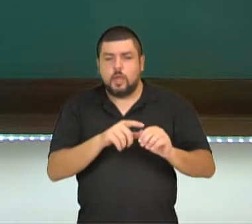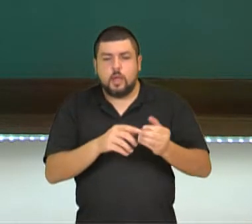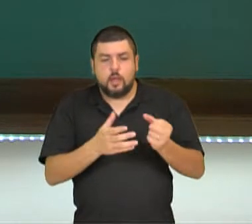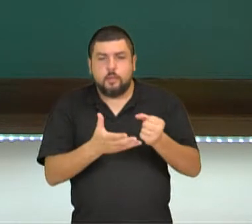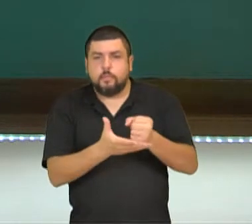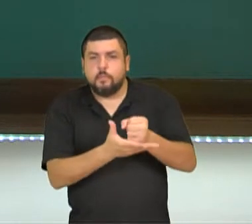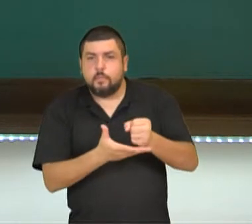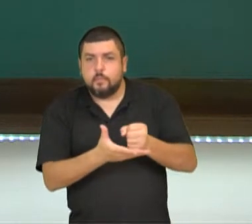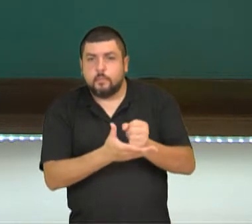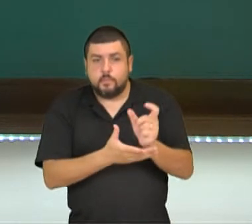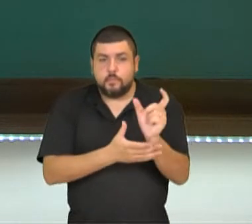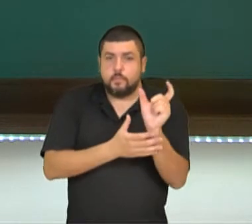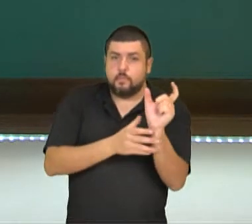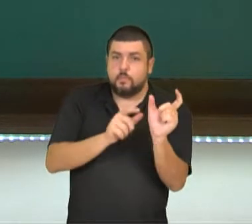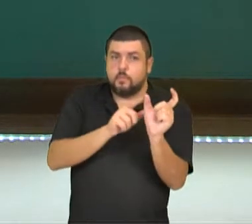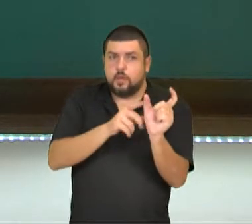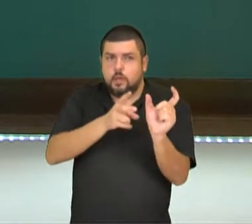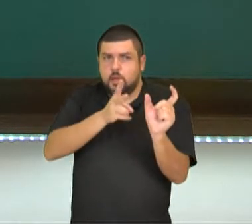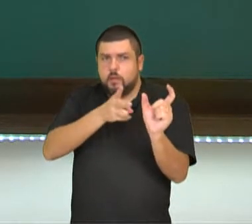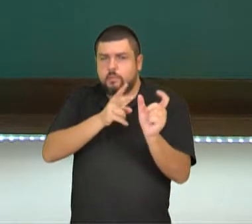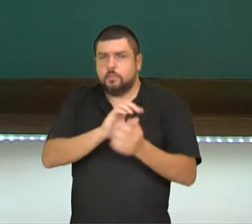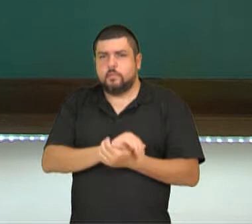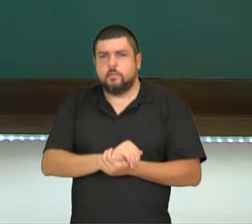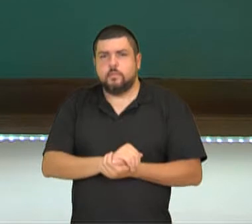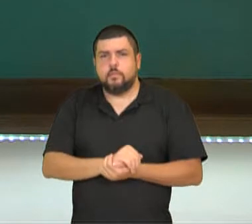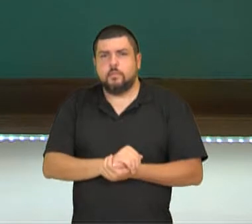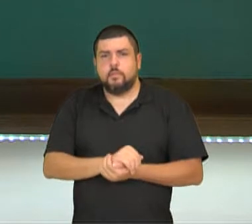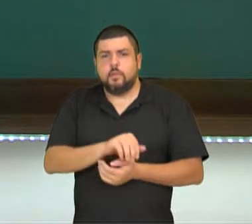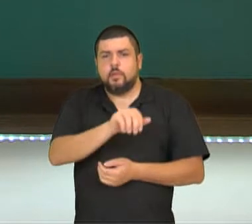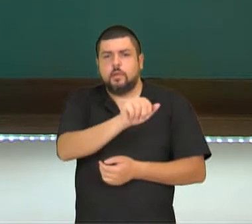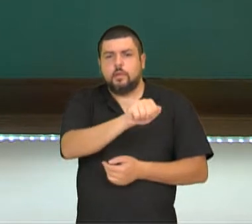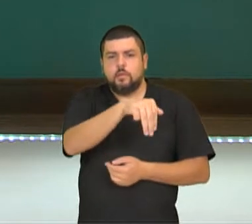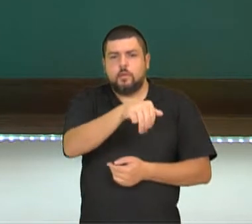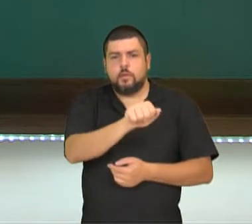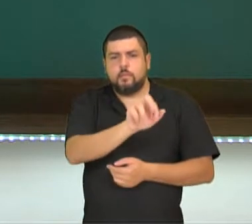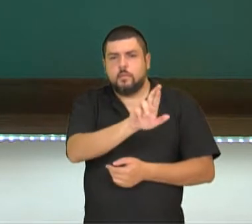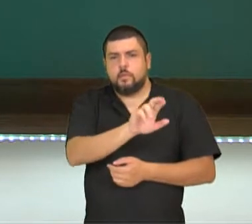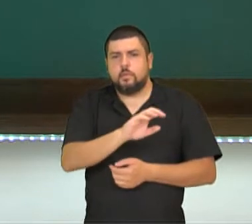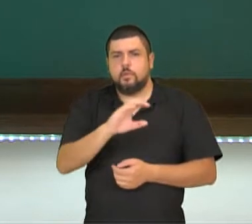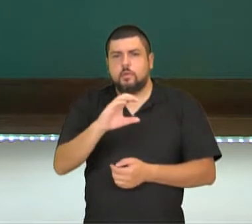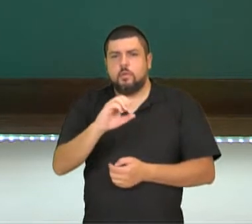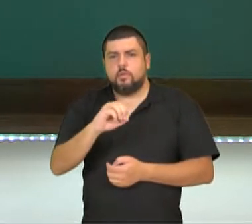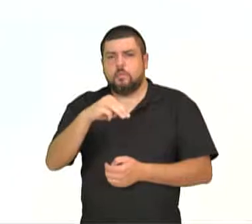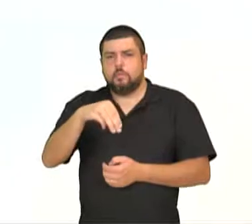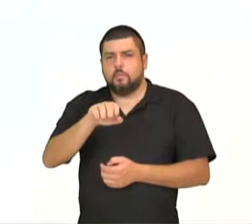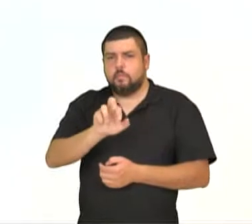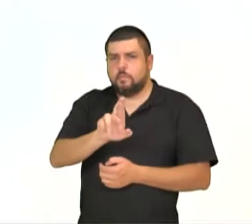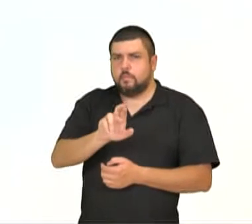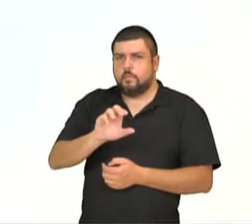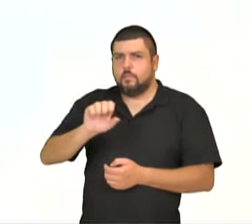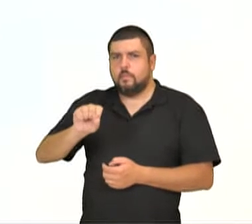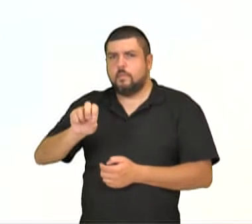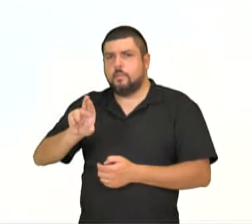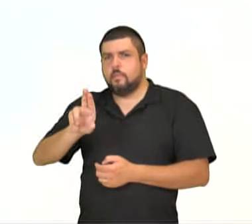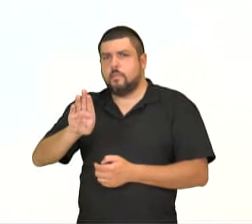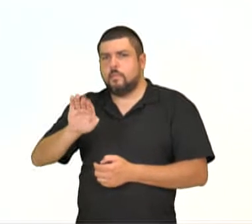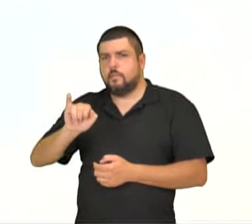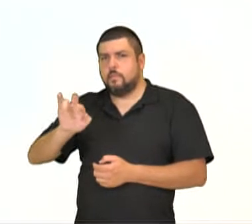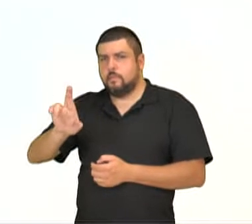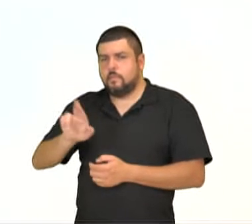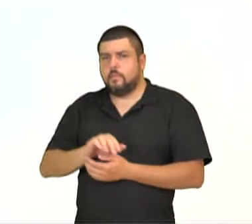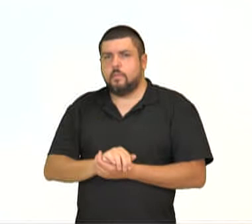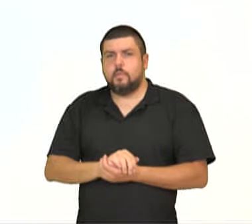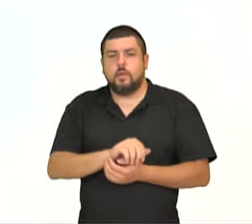a conjugação dos verbos amar, comer e subir. Vejam, amar, ame, raiz,